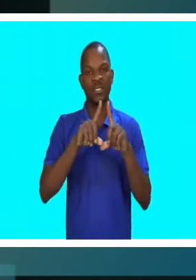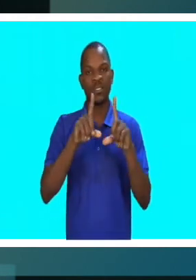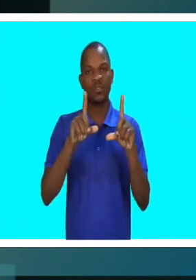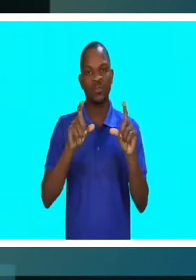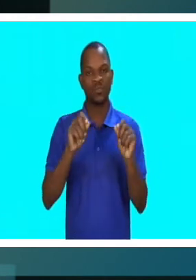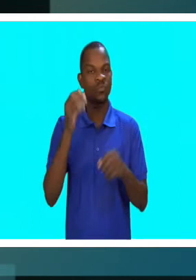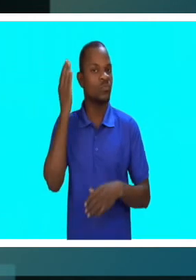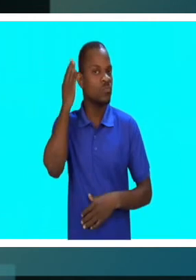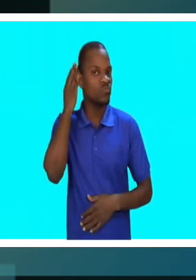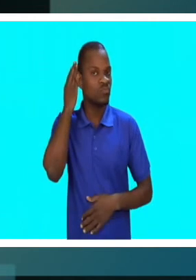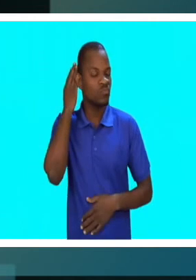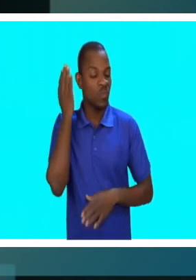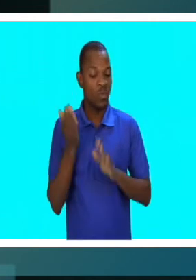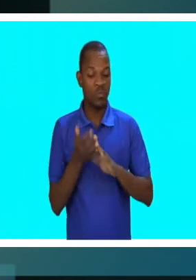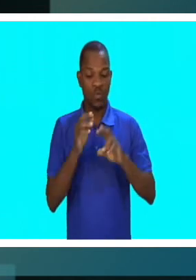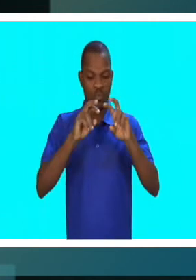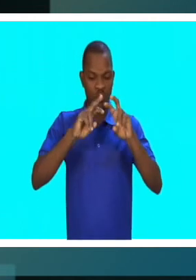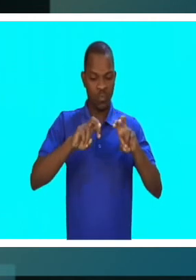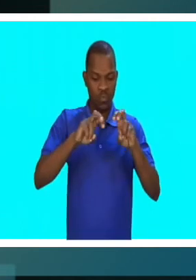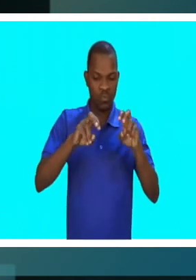novo curtida pela recaída.